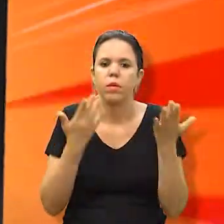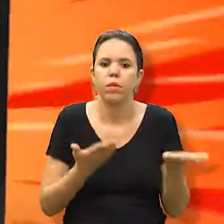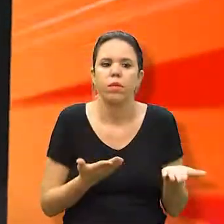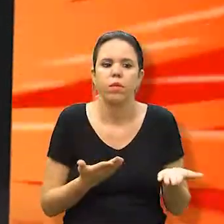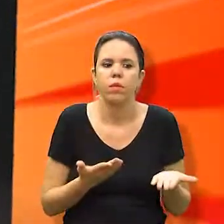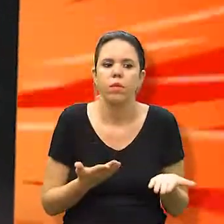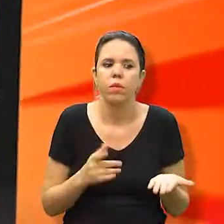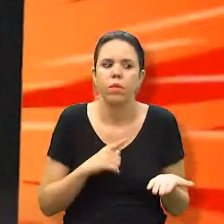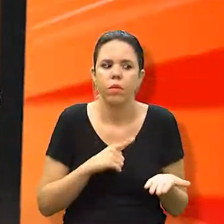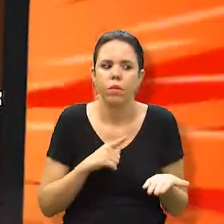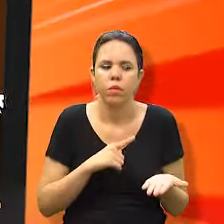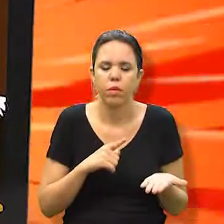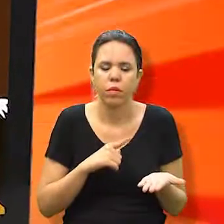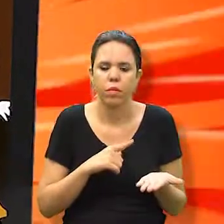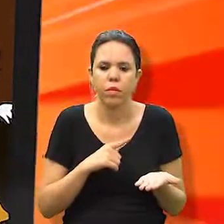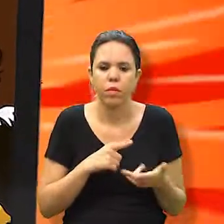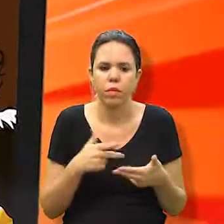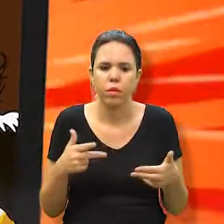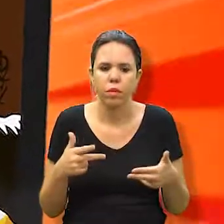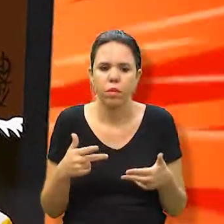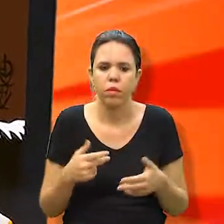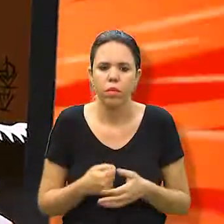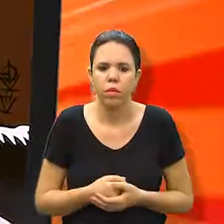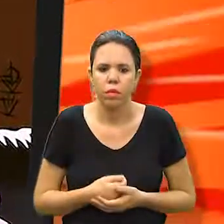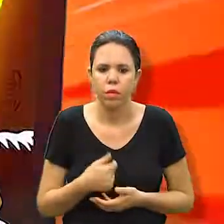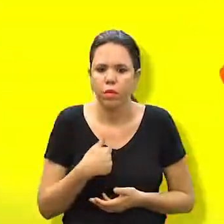Porque aí você tem que... algo que não é